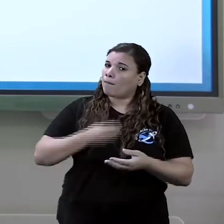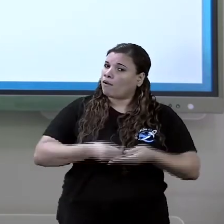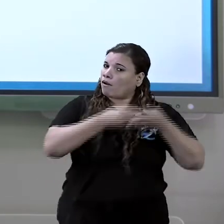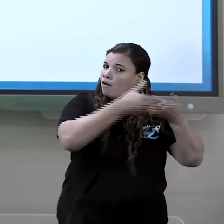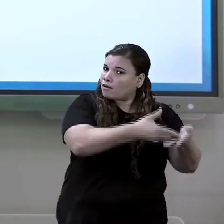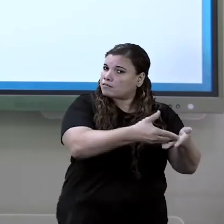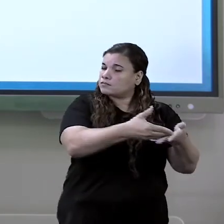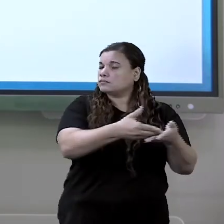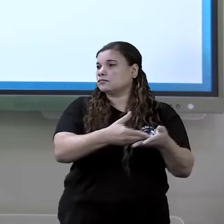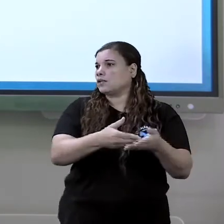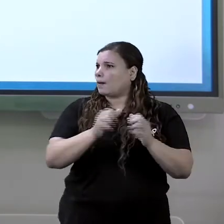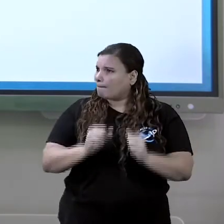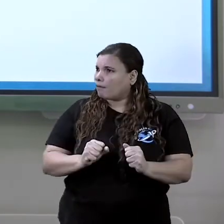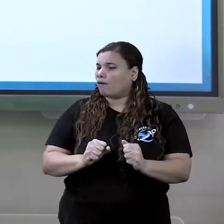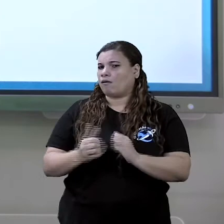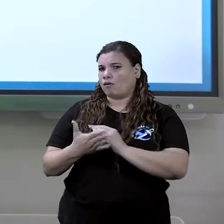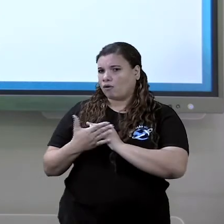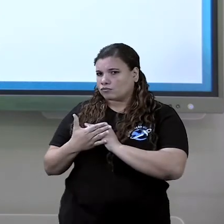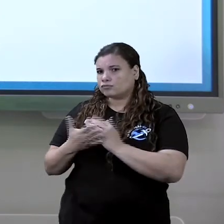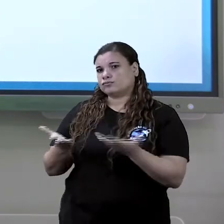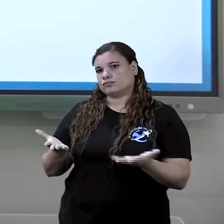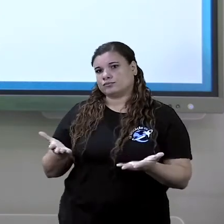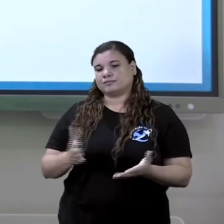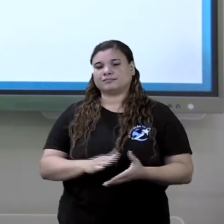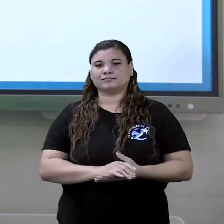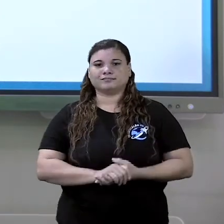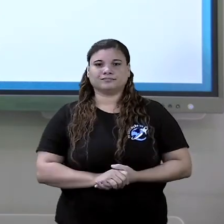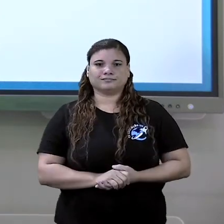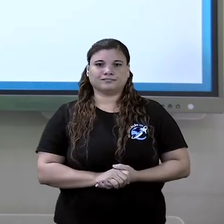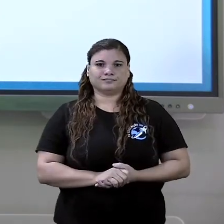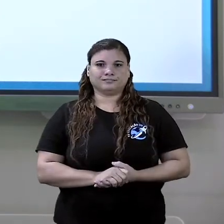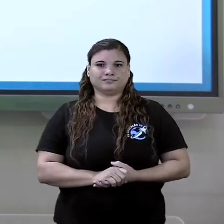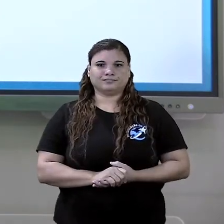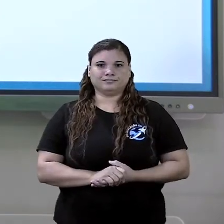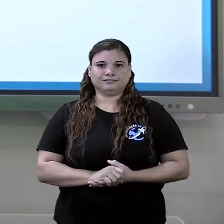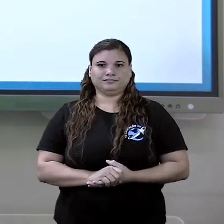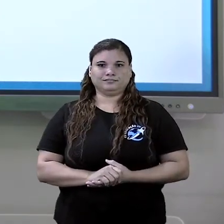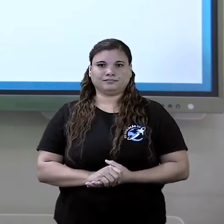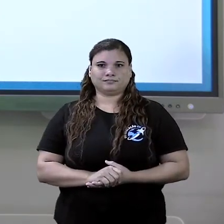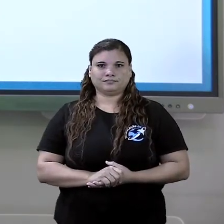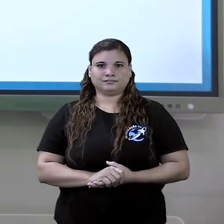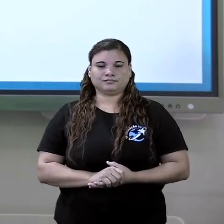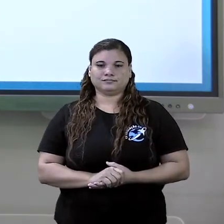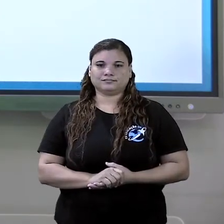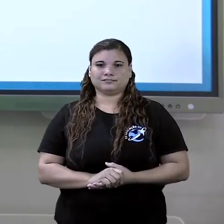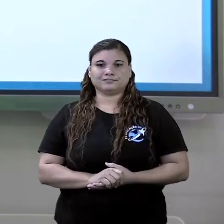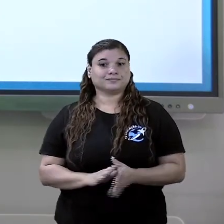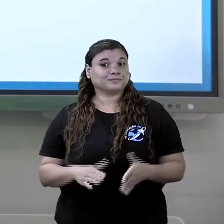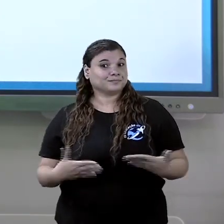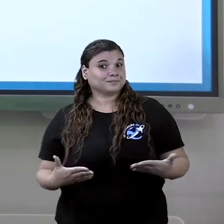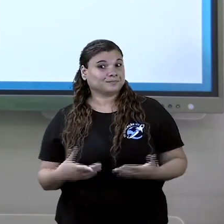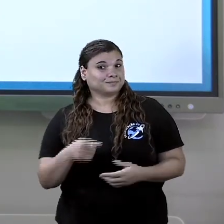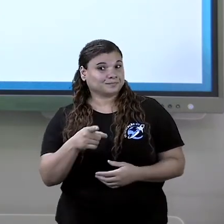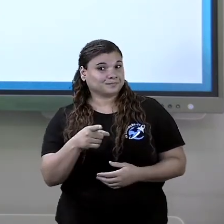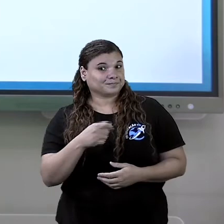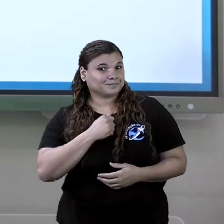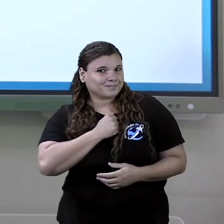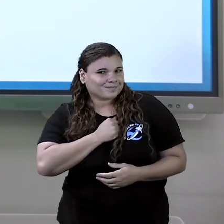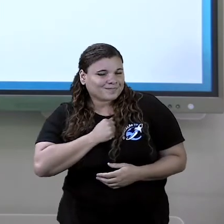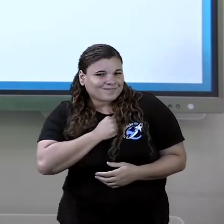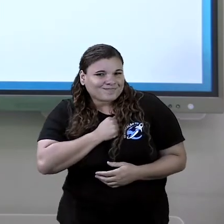chegar até o endereço do seu remetente. Muito bem! Vocês estão com saudade dos seus